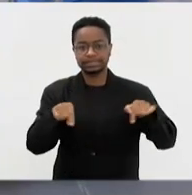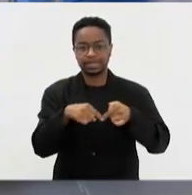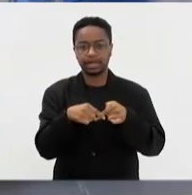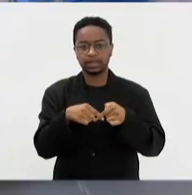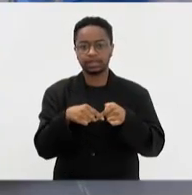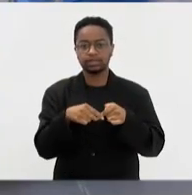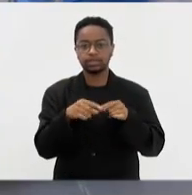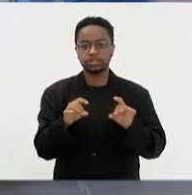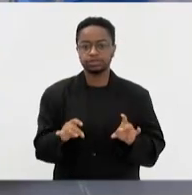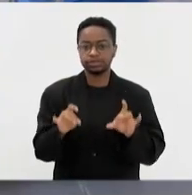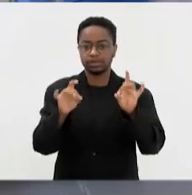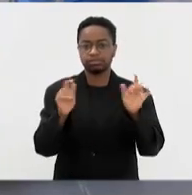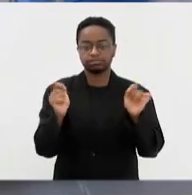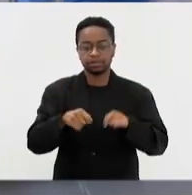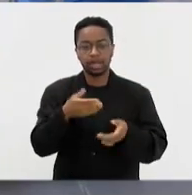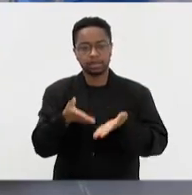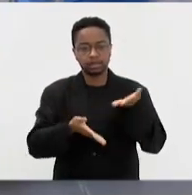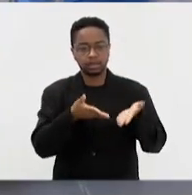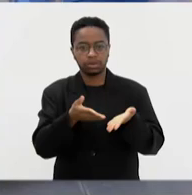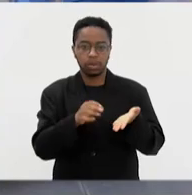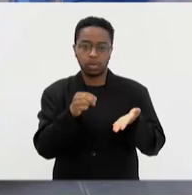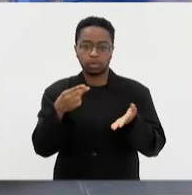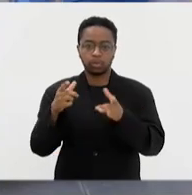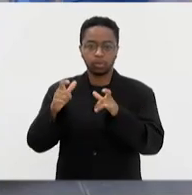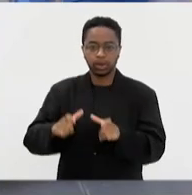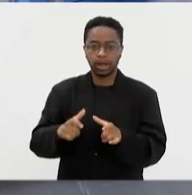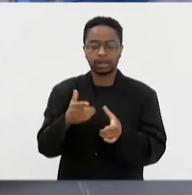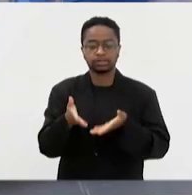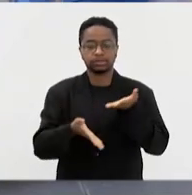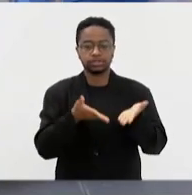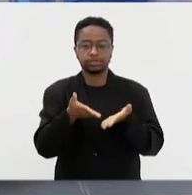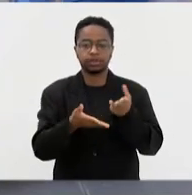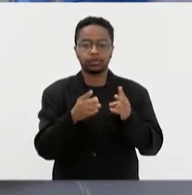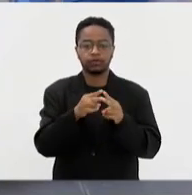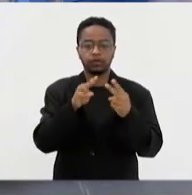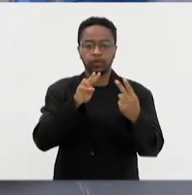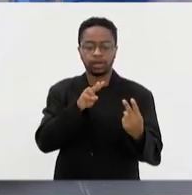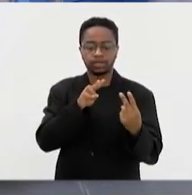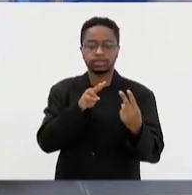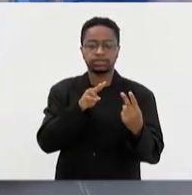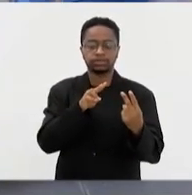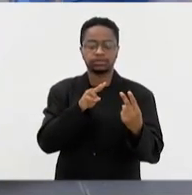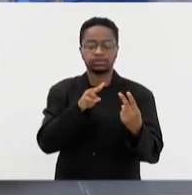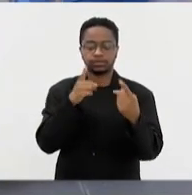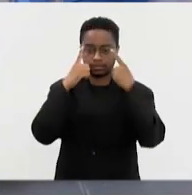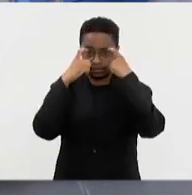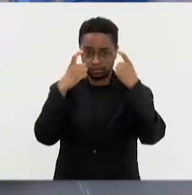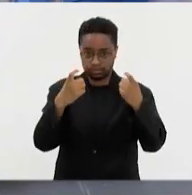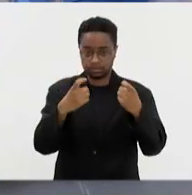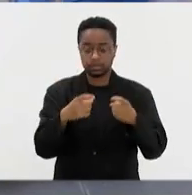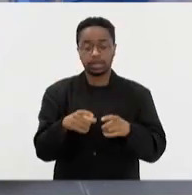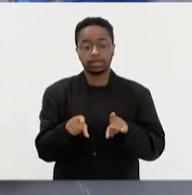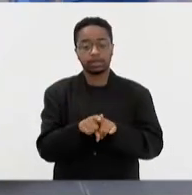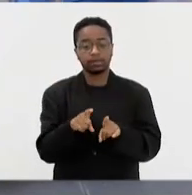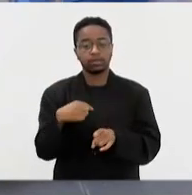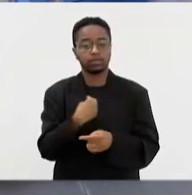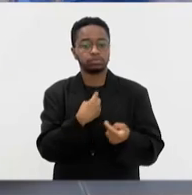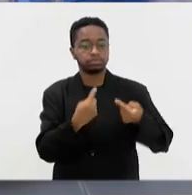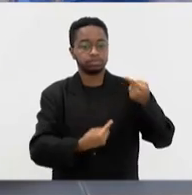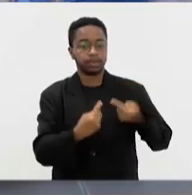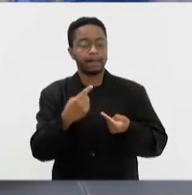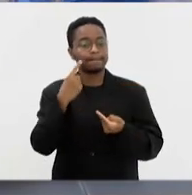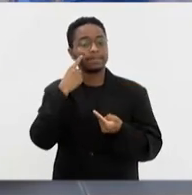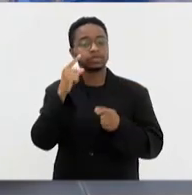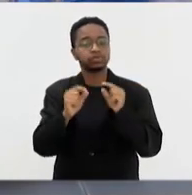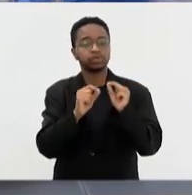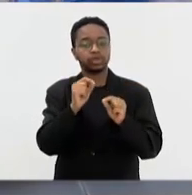específica para atendimento, um espaço específico da violência cibernética. E quando discutimos isso aqui, pensamos muito naquele